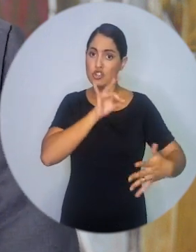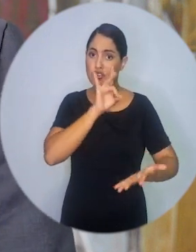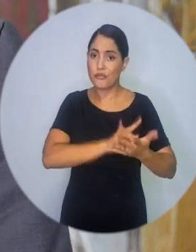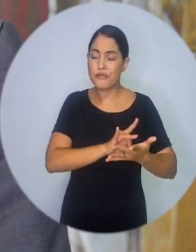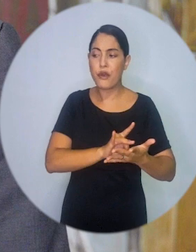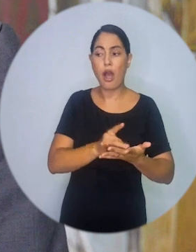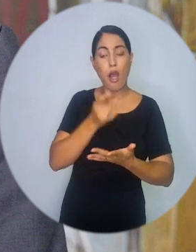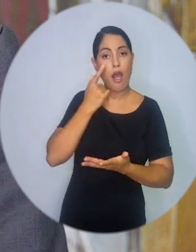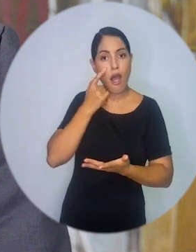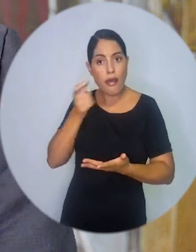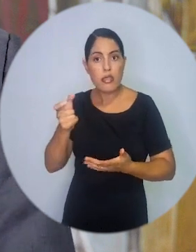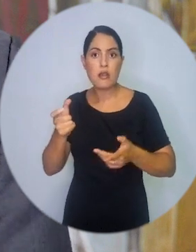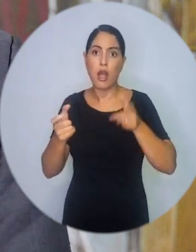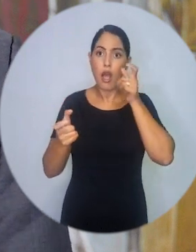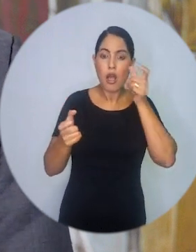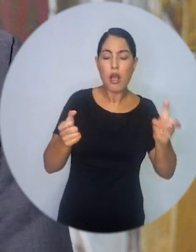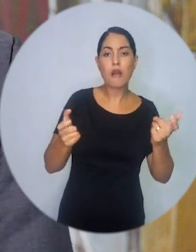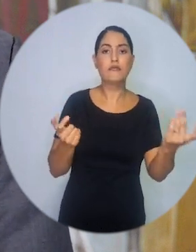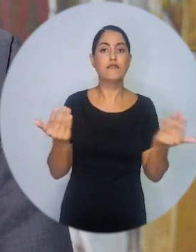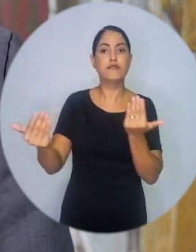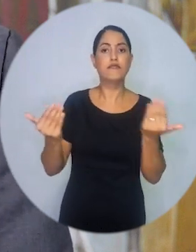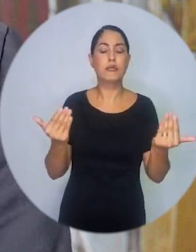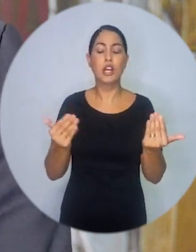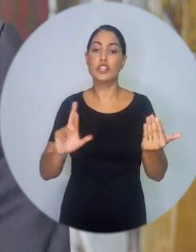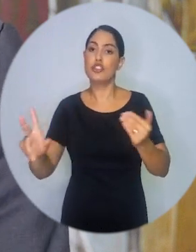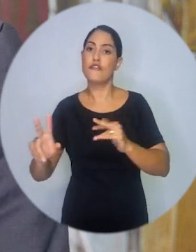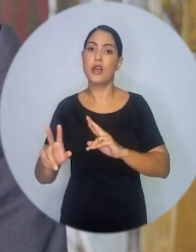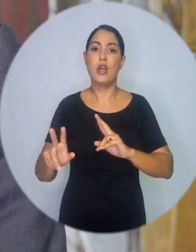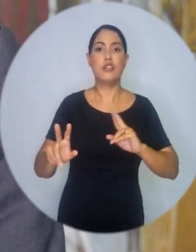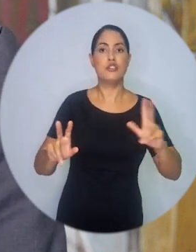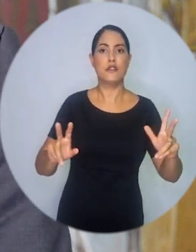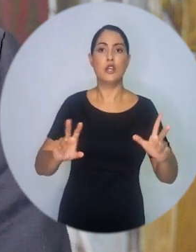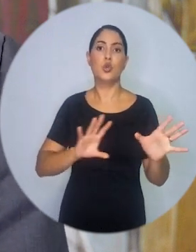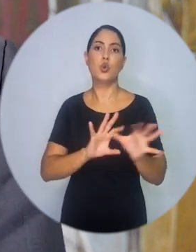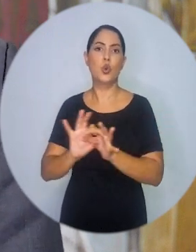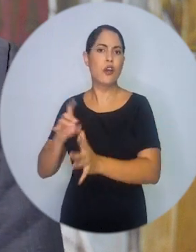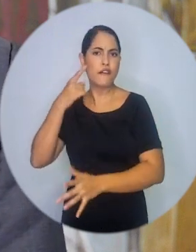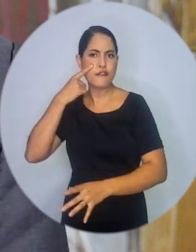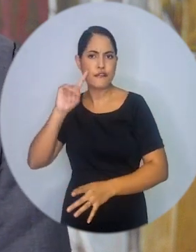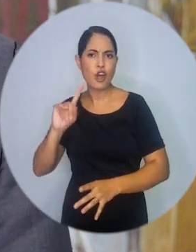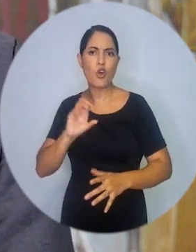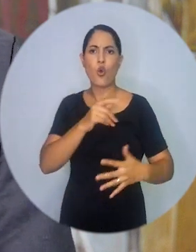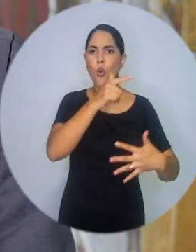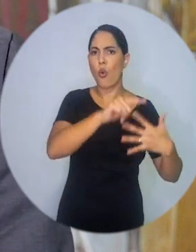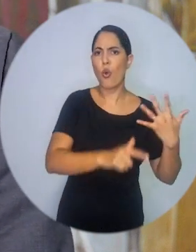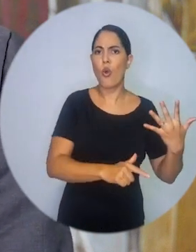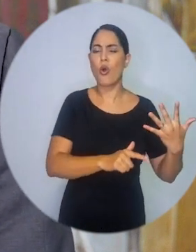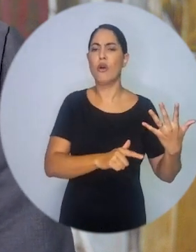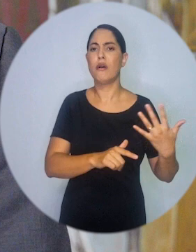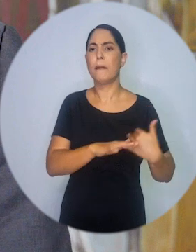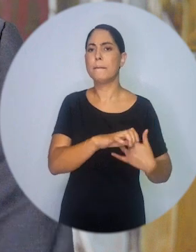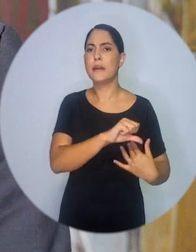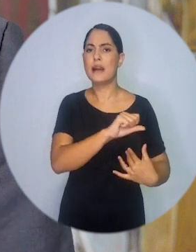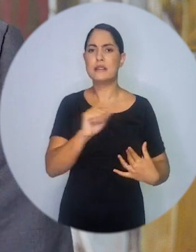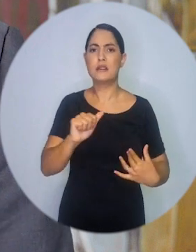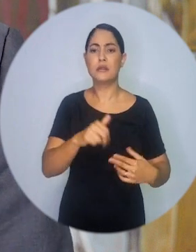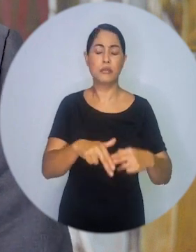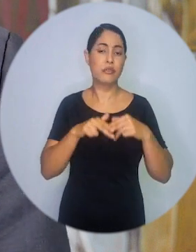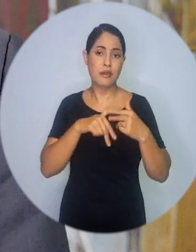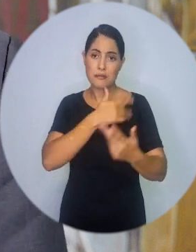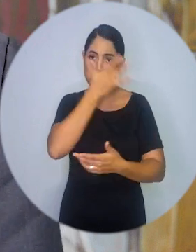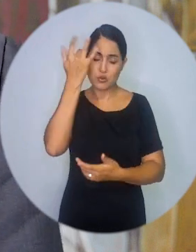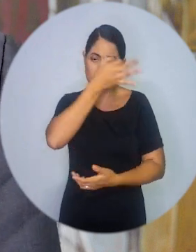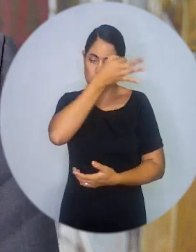atenha ao caso concreto, aos processos, para saber diferenciar de fato o que é a demanda fraudulenta ou não, para que inocentes,